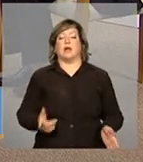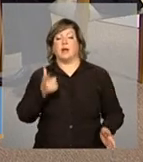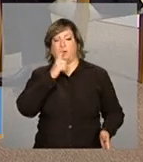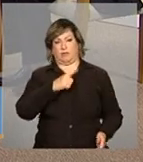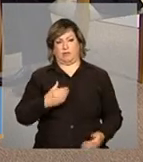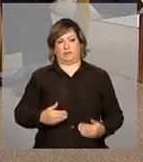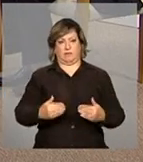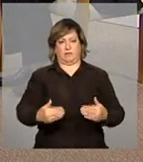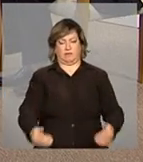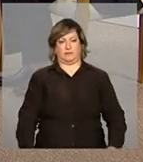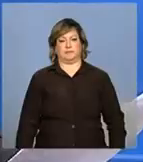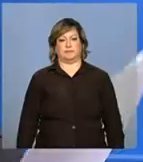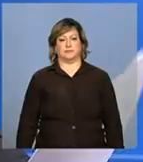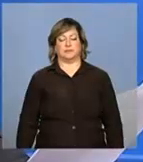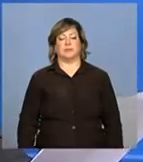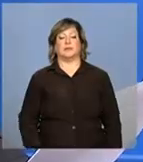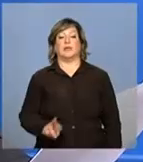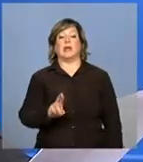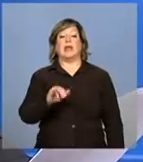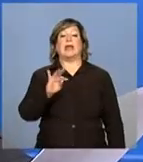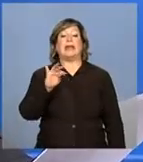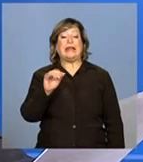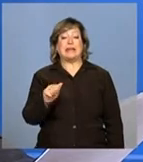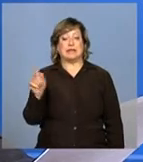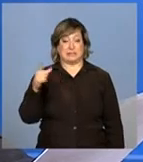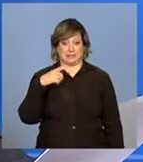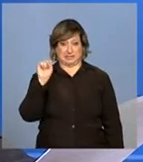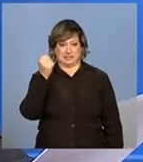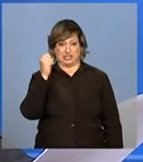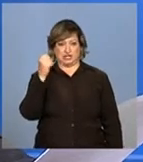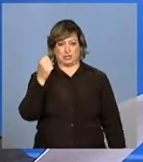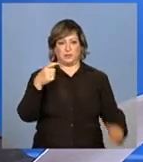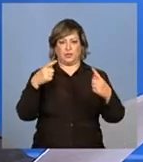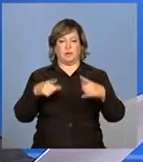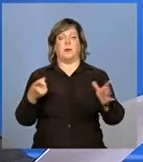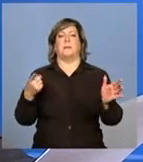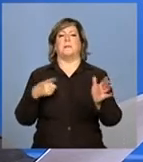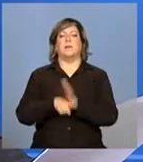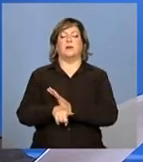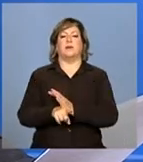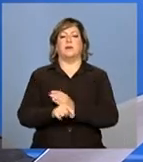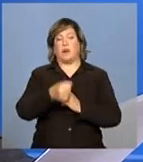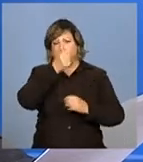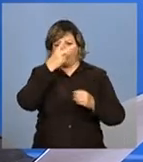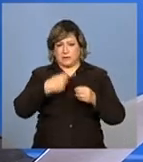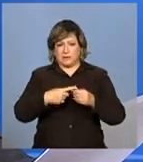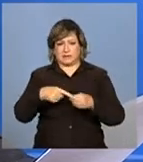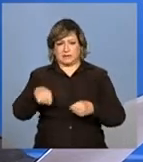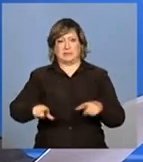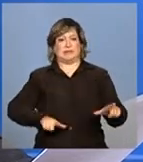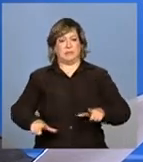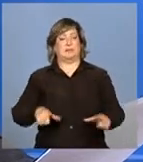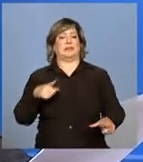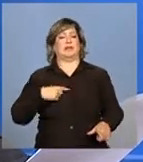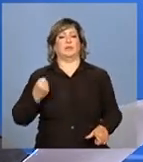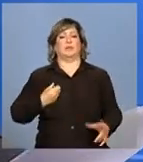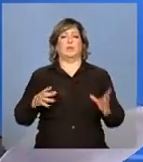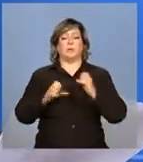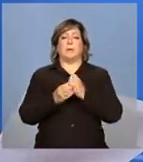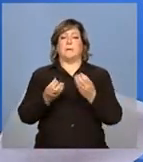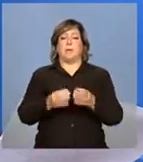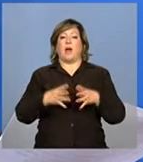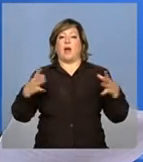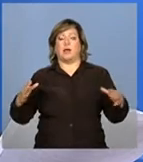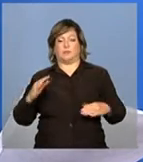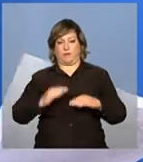perfeito Olha a Rita de Cássia em Sergipe ela pergunta no município de trabalho existe um número muito grande de profissionais